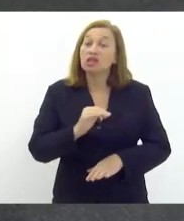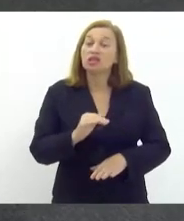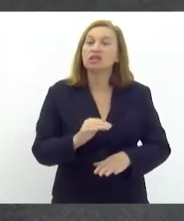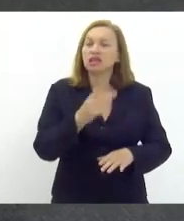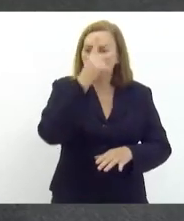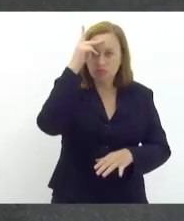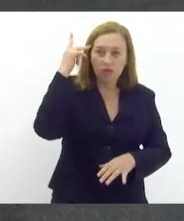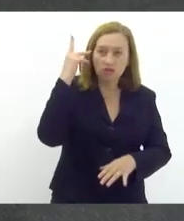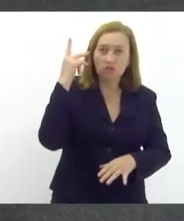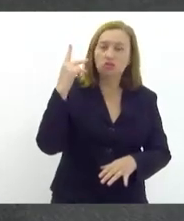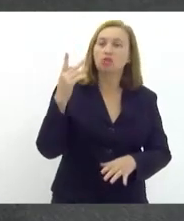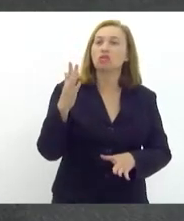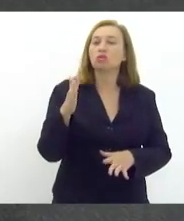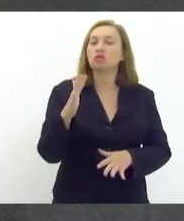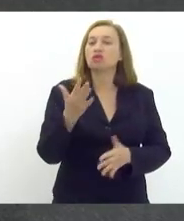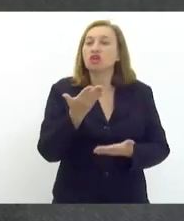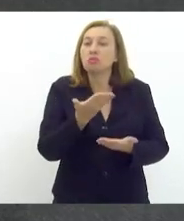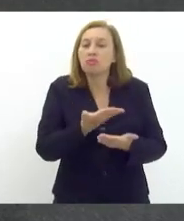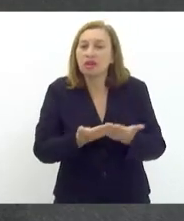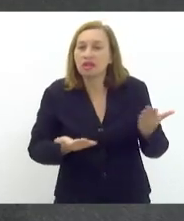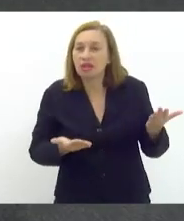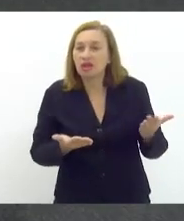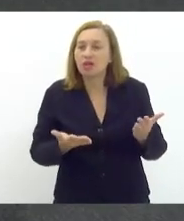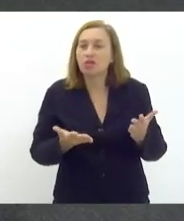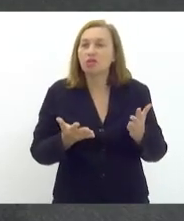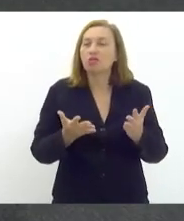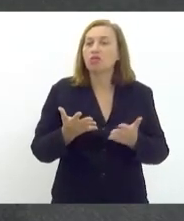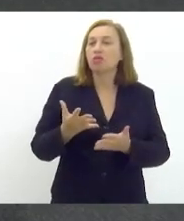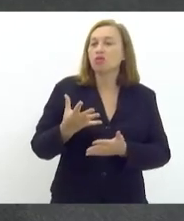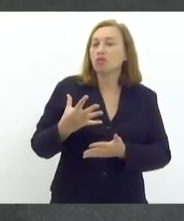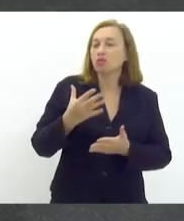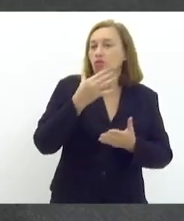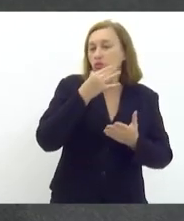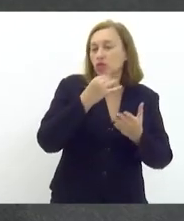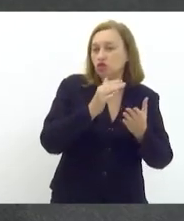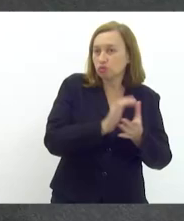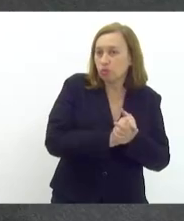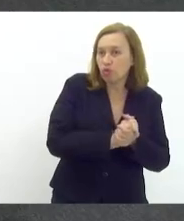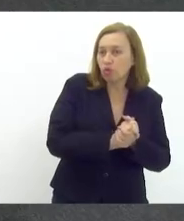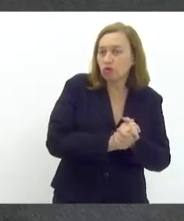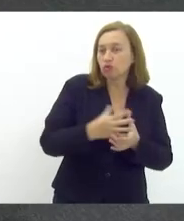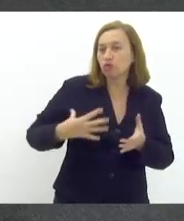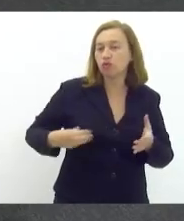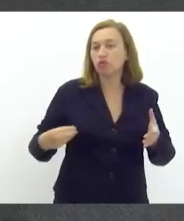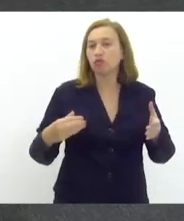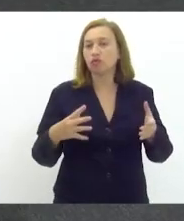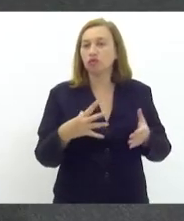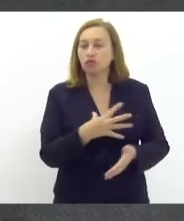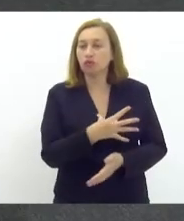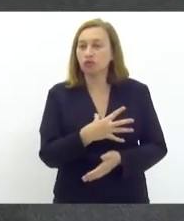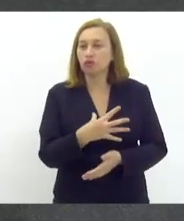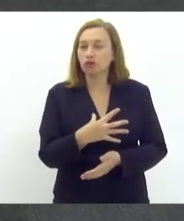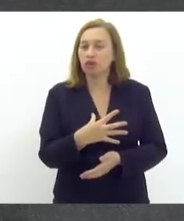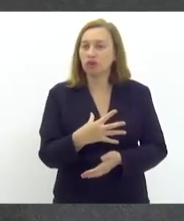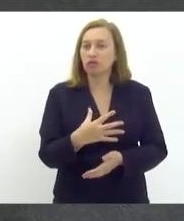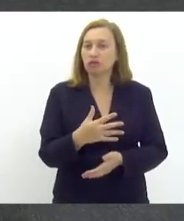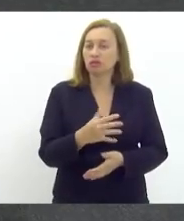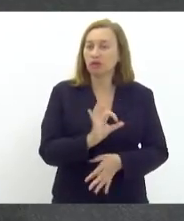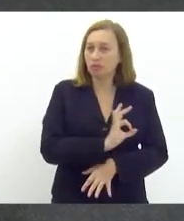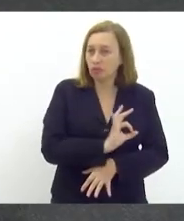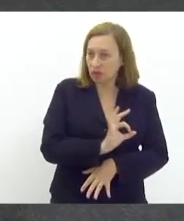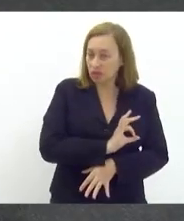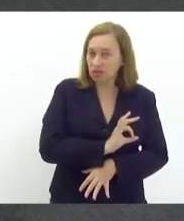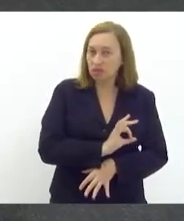da das pensionistas então eu inclusive Quero convidar vossa excelência porque nós vamos